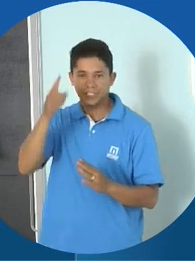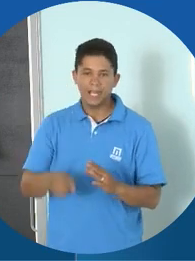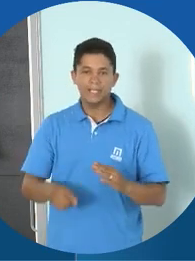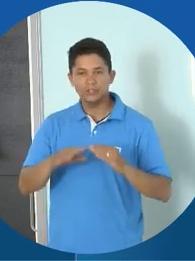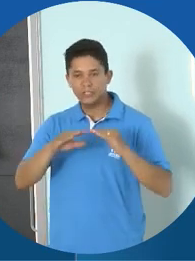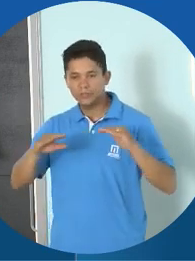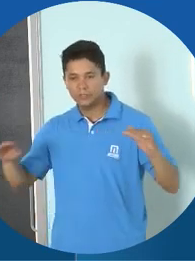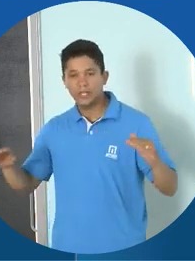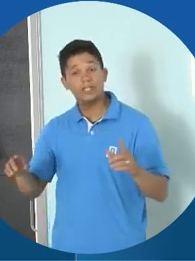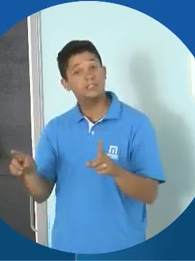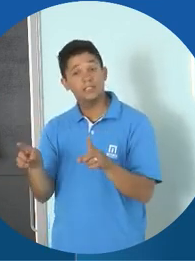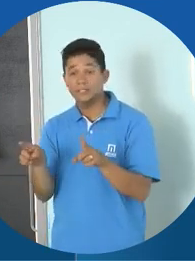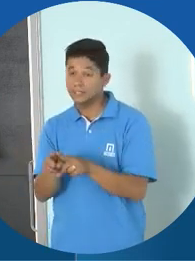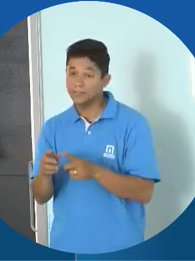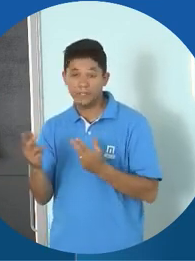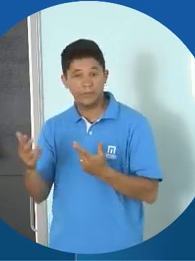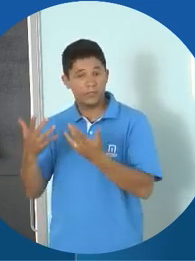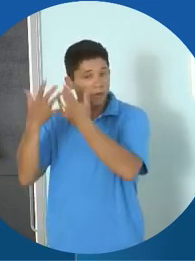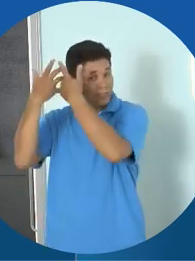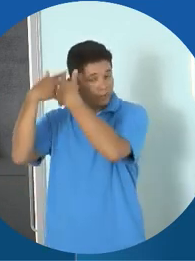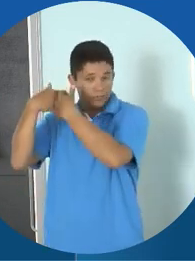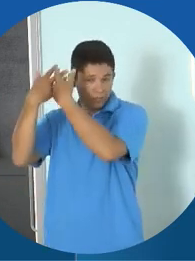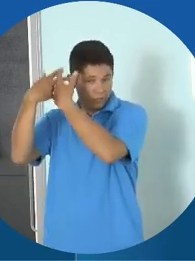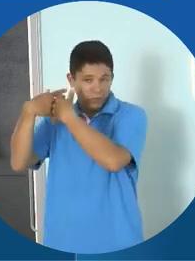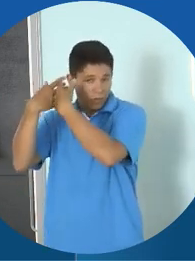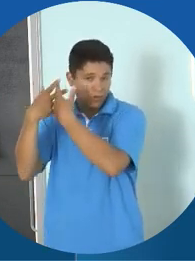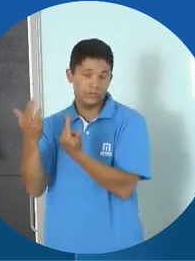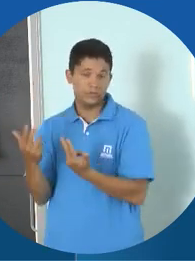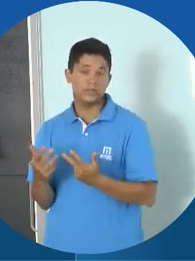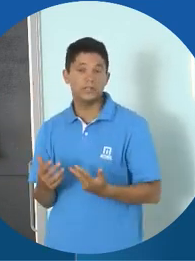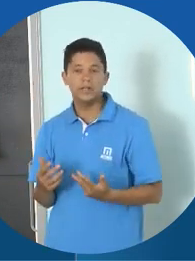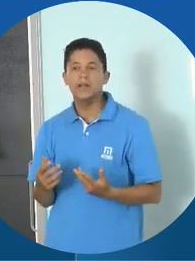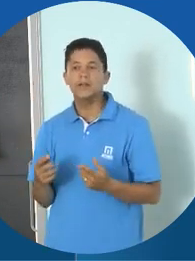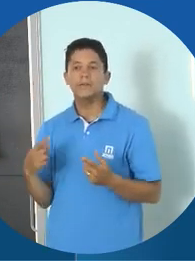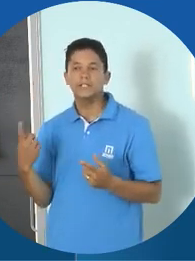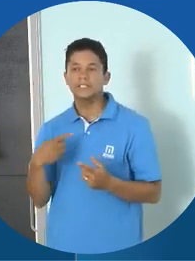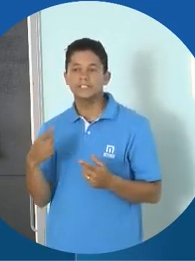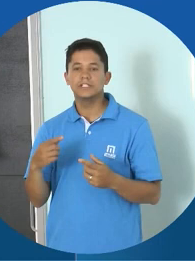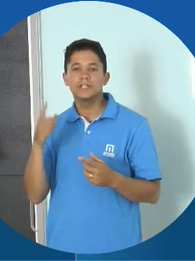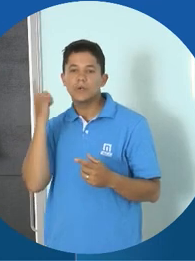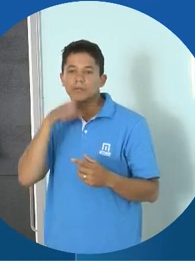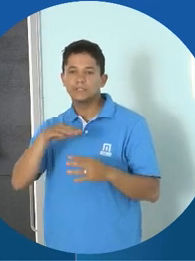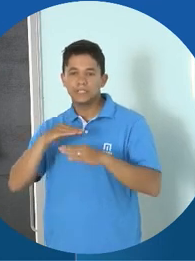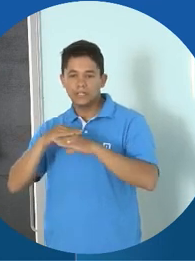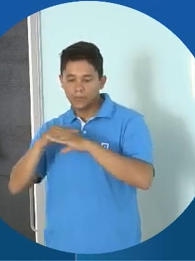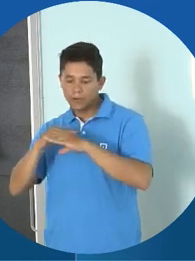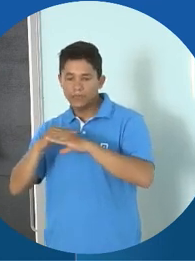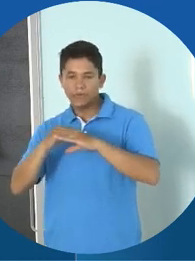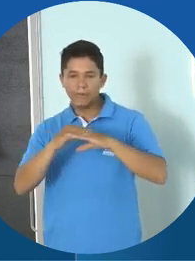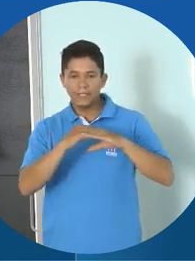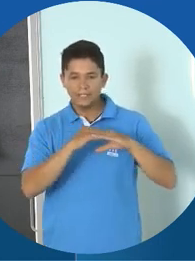e o mesmo raciocínio, para realmente a gente ter uma conformação dessas